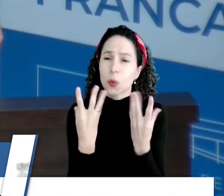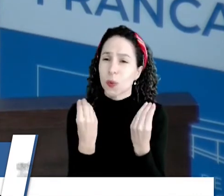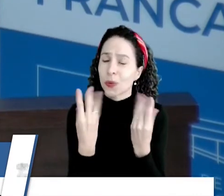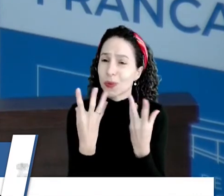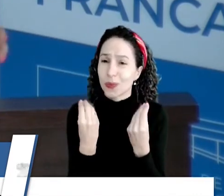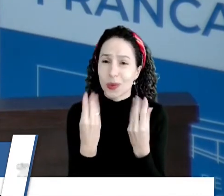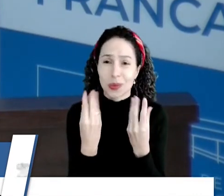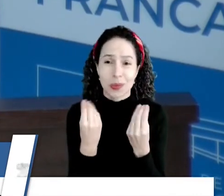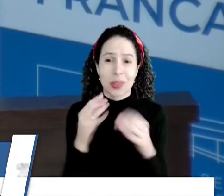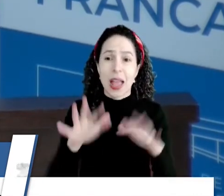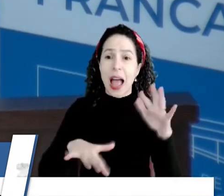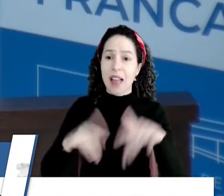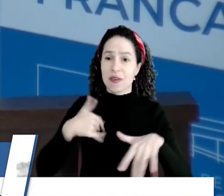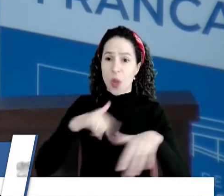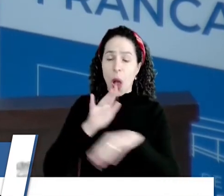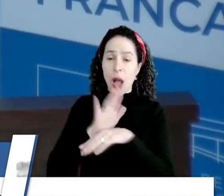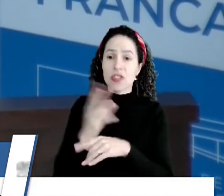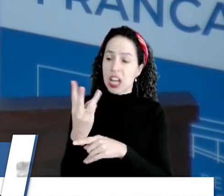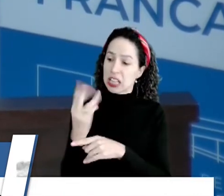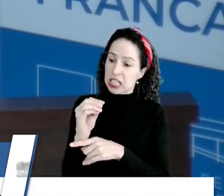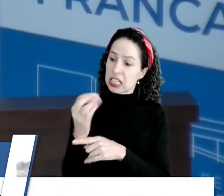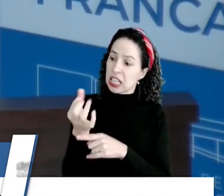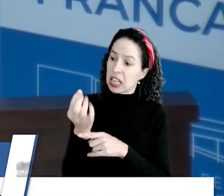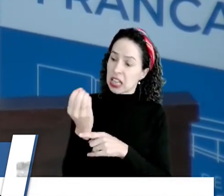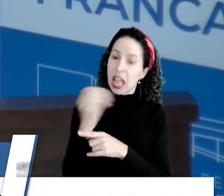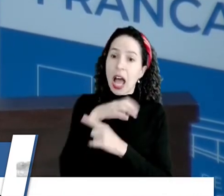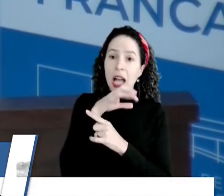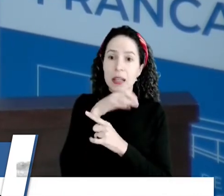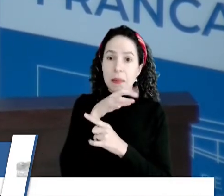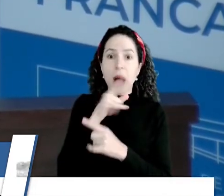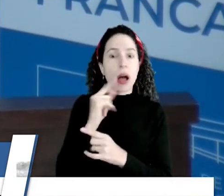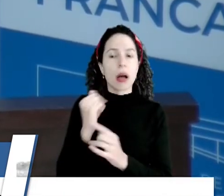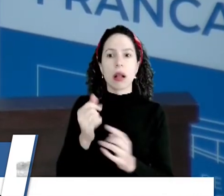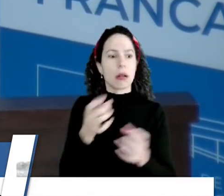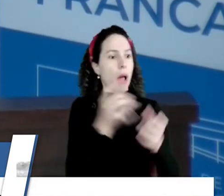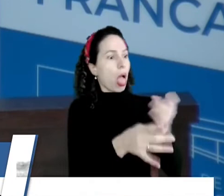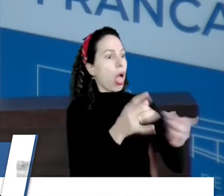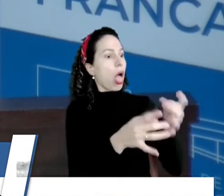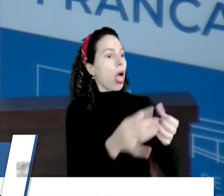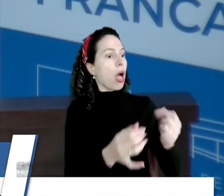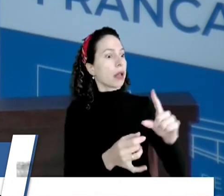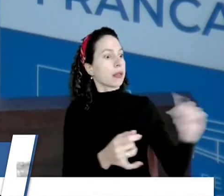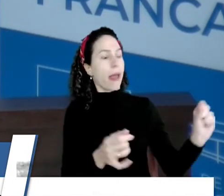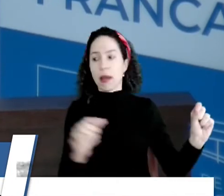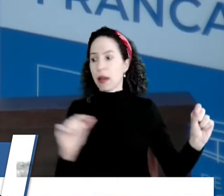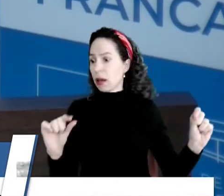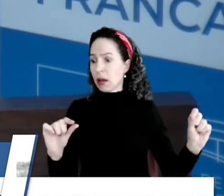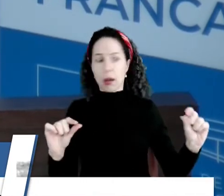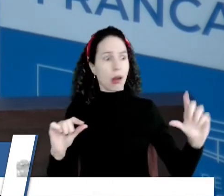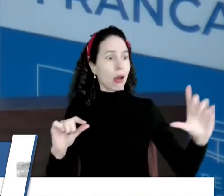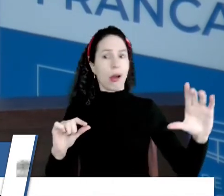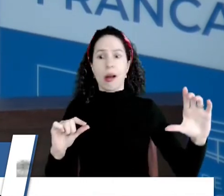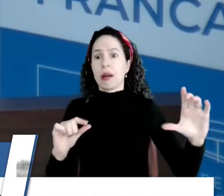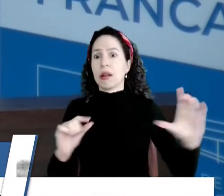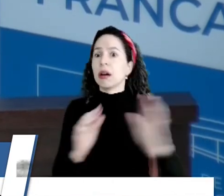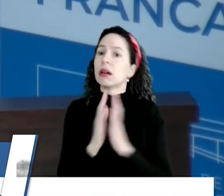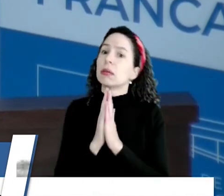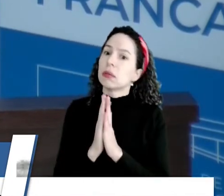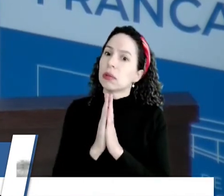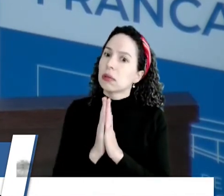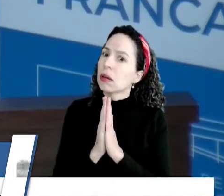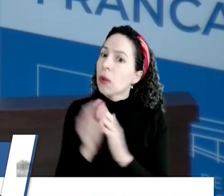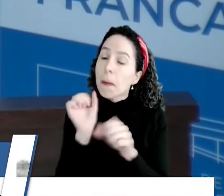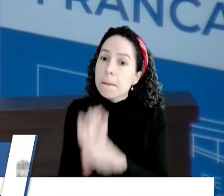ajuda 30, 60 animais, eles colocam 100 nas ruas. Então, por favor, gente, para de fazer isso com os